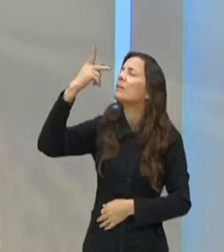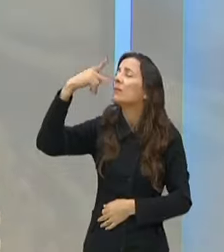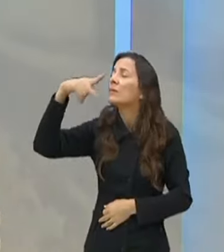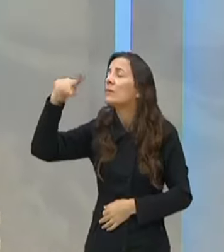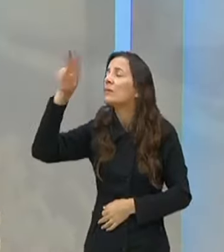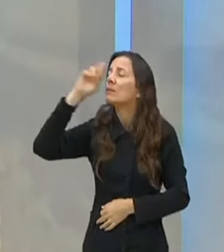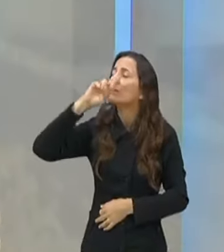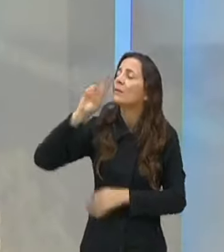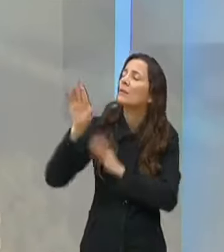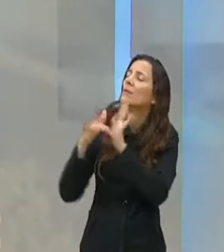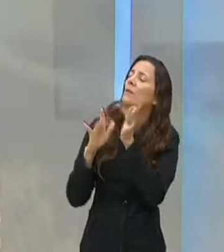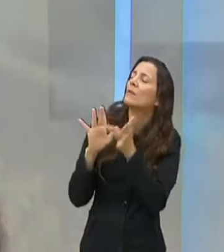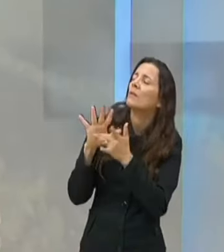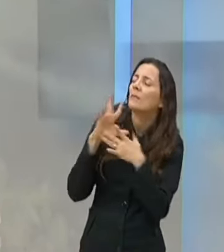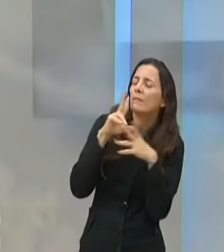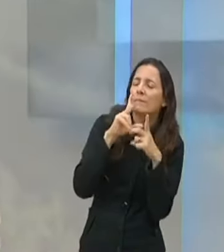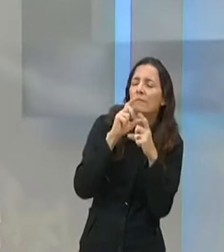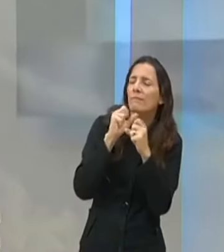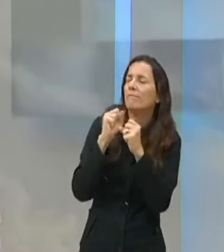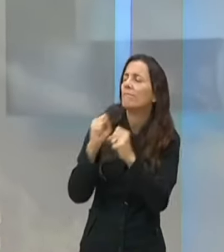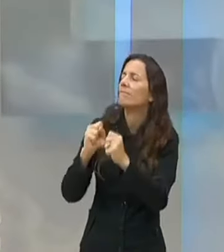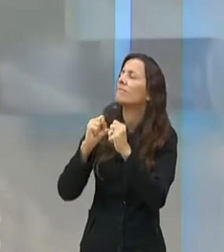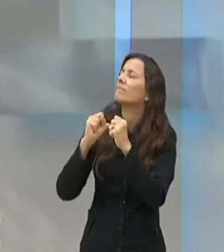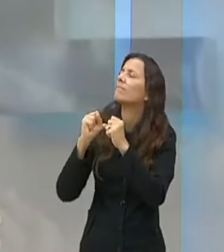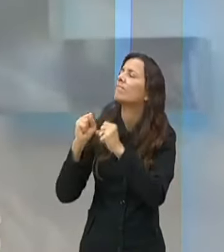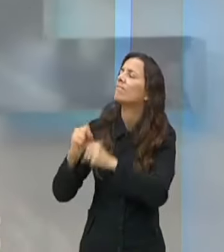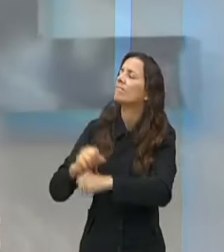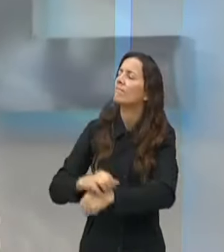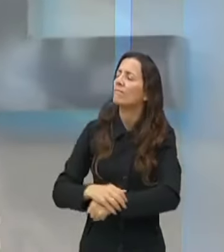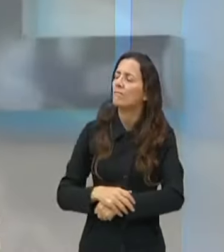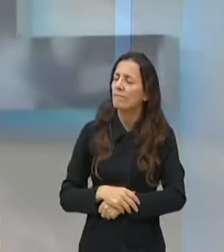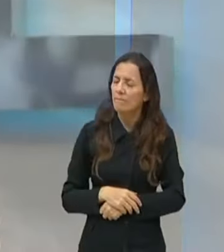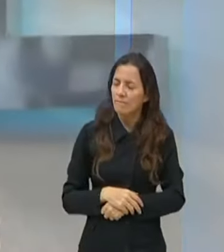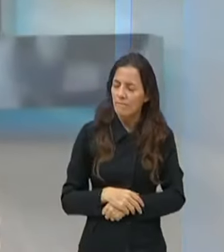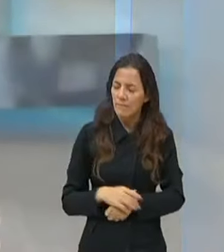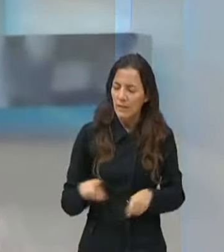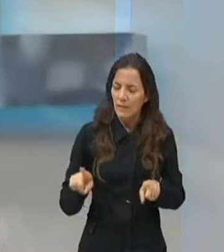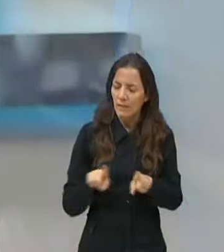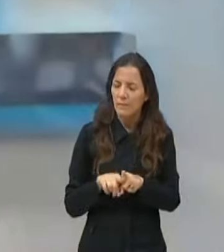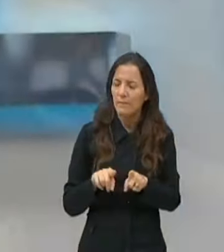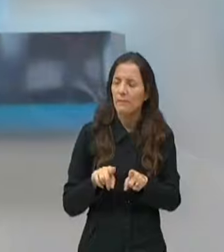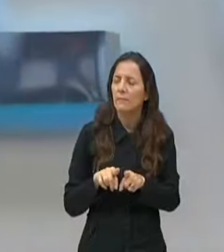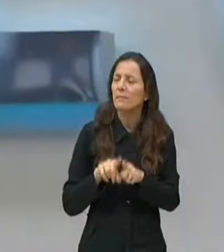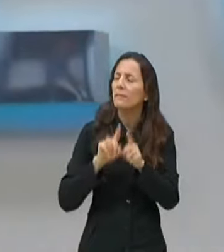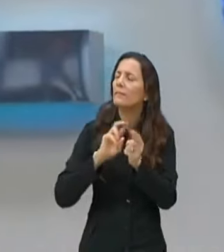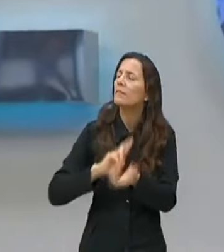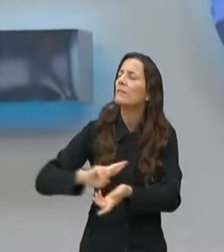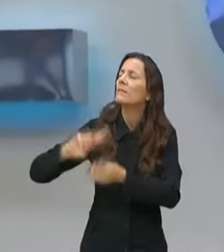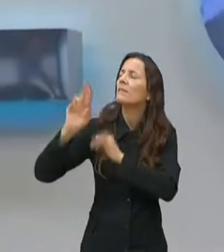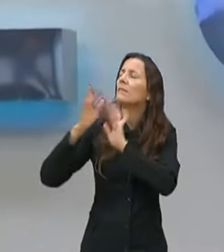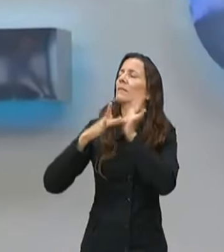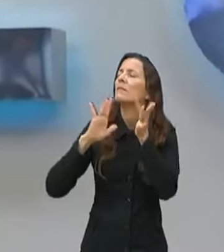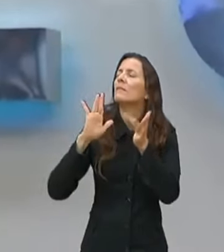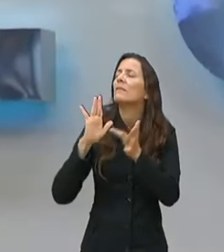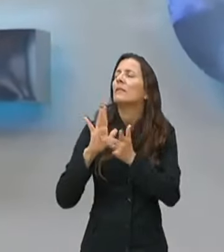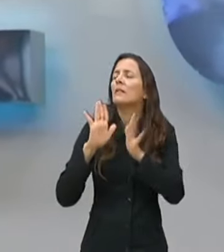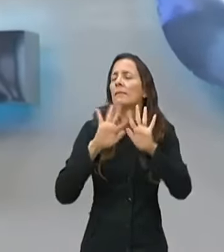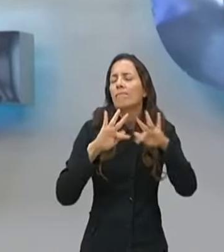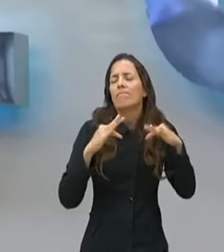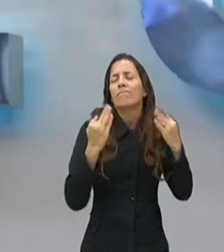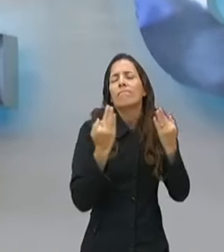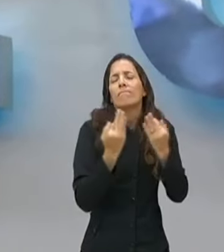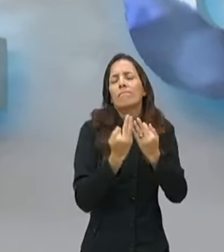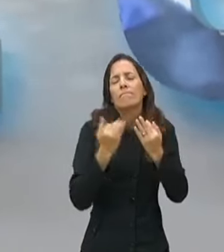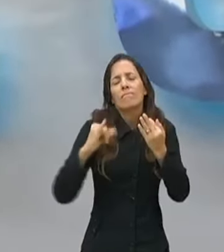poderoso. Eu te apresento, Senhor, as famílias que sofrem por causa das